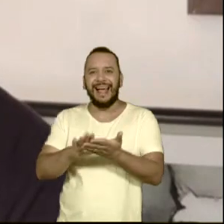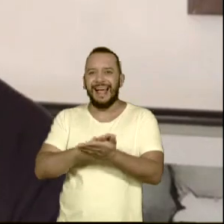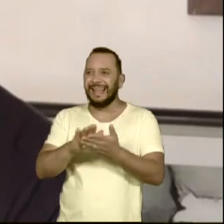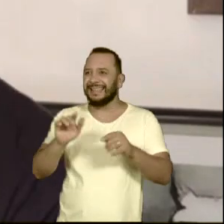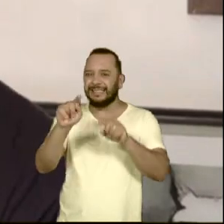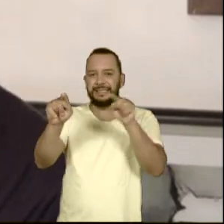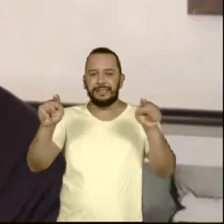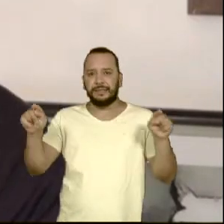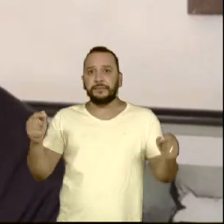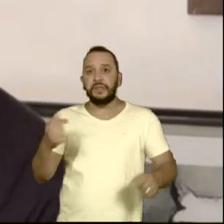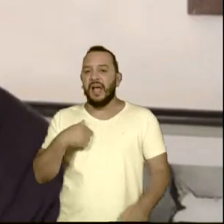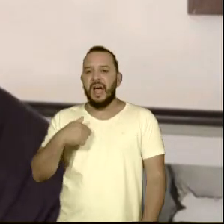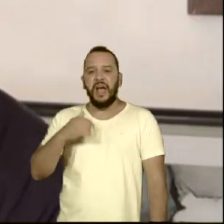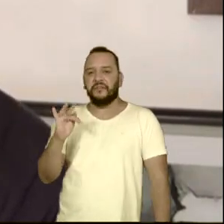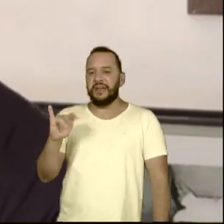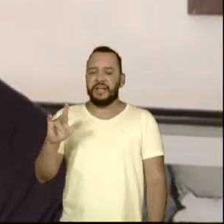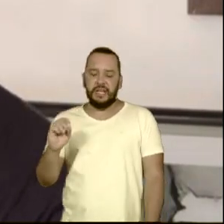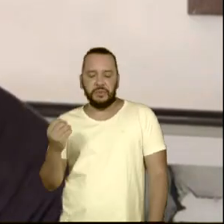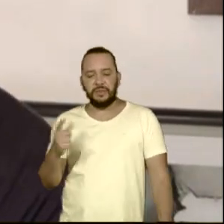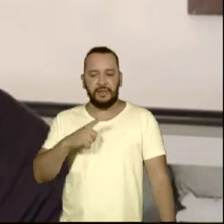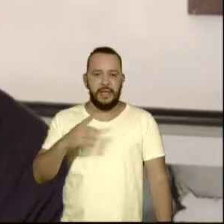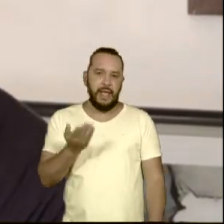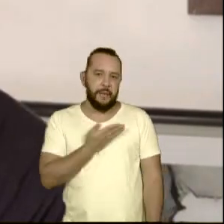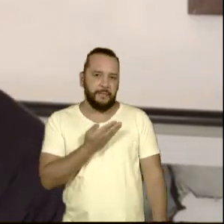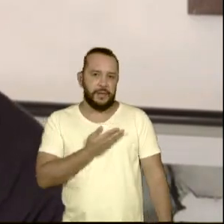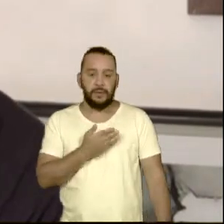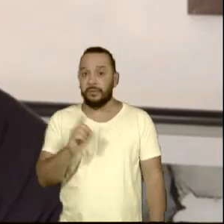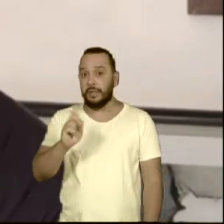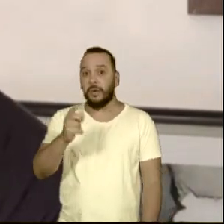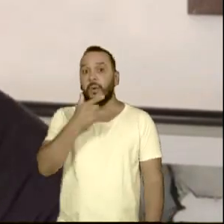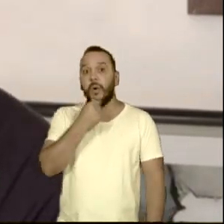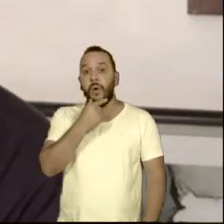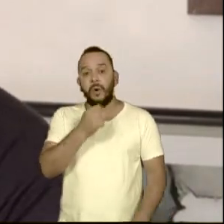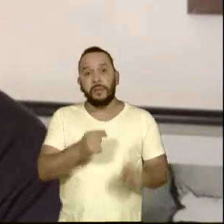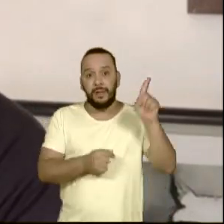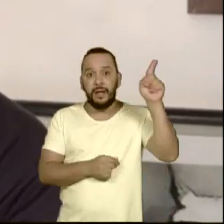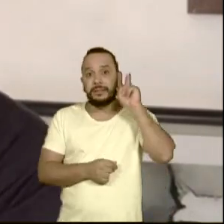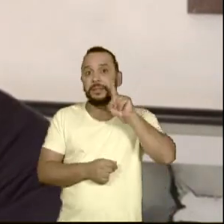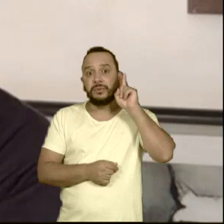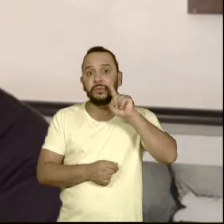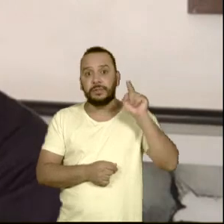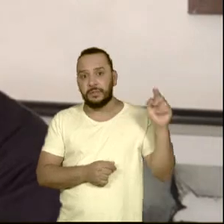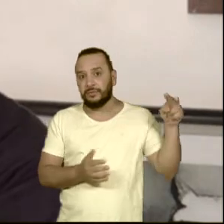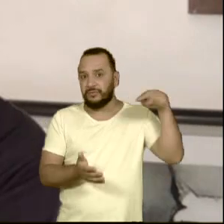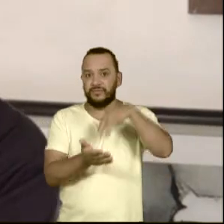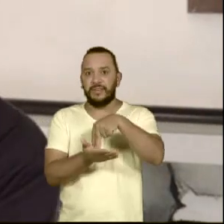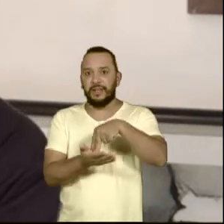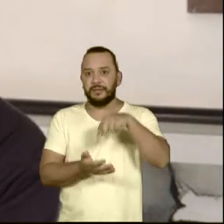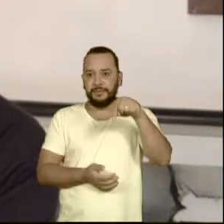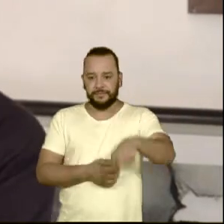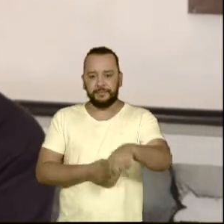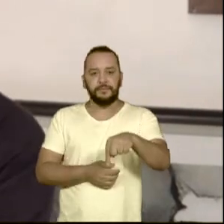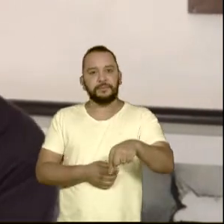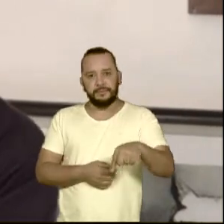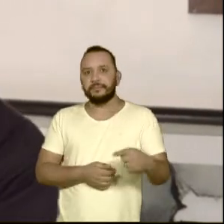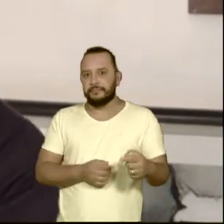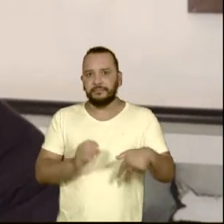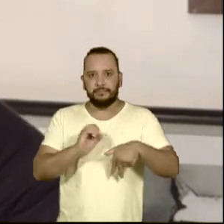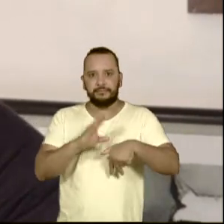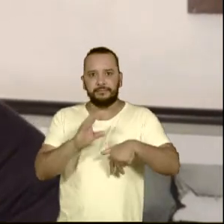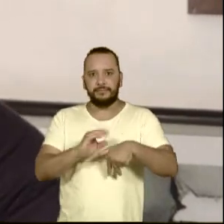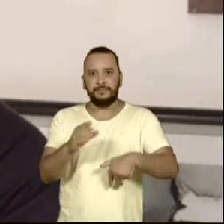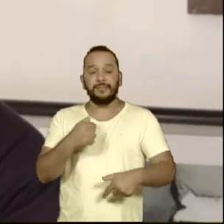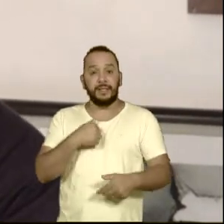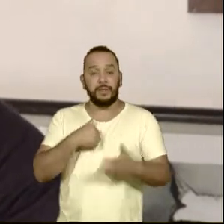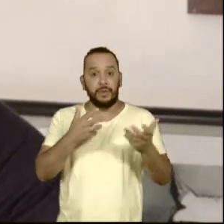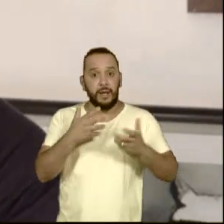Ah, o Fernando não tem essa história. O cara que veio, veio dos Estados Unidos e foi um motivo a mais de eu querer estar pelo menos no teste,